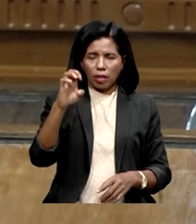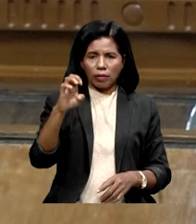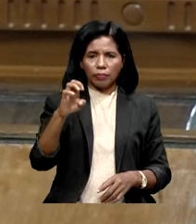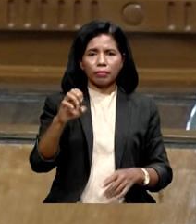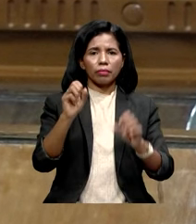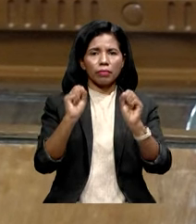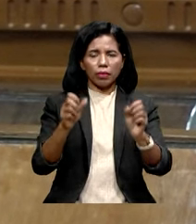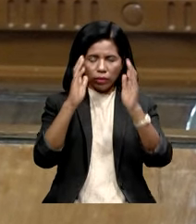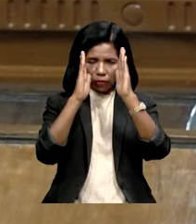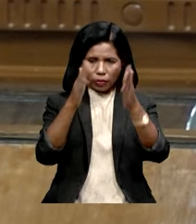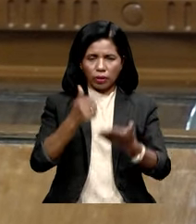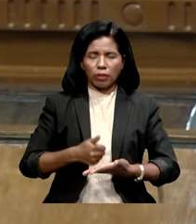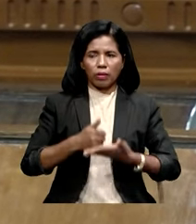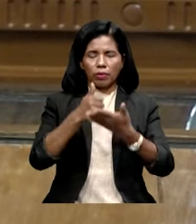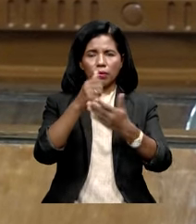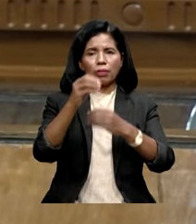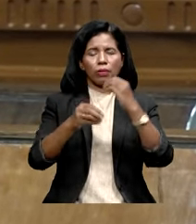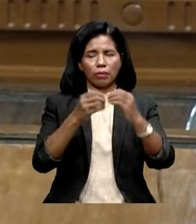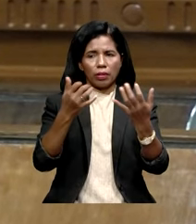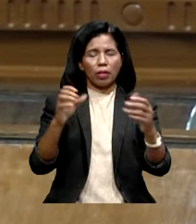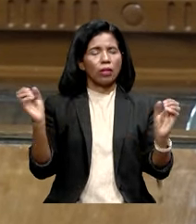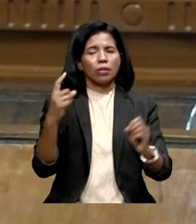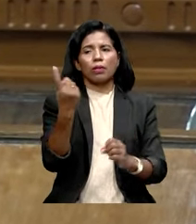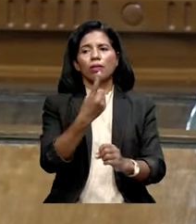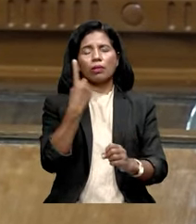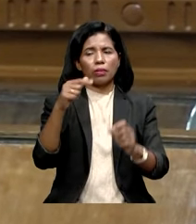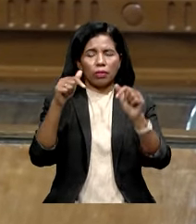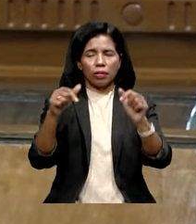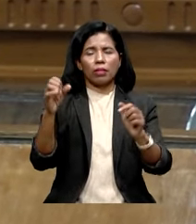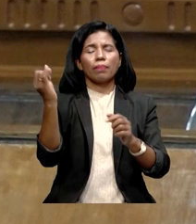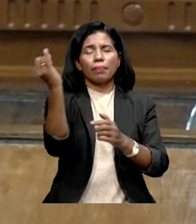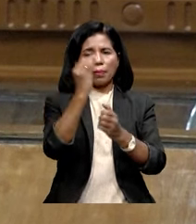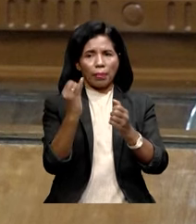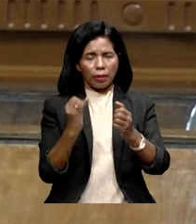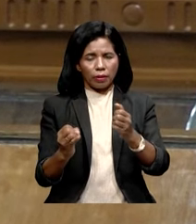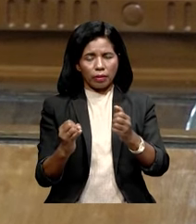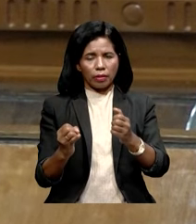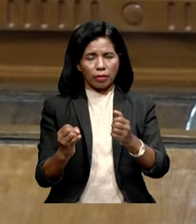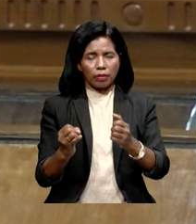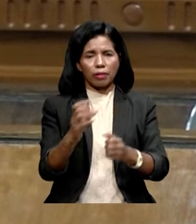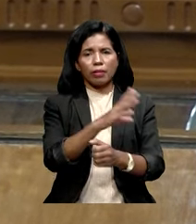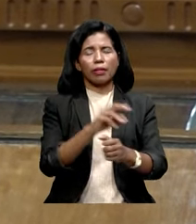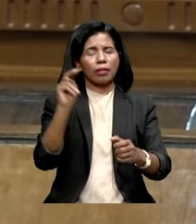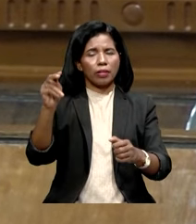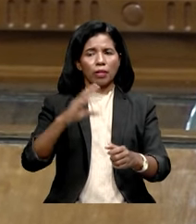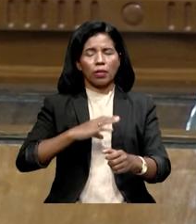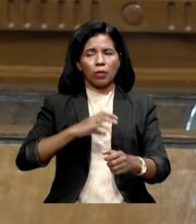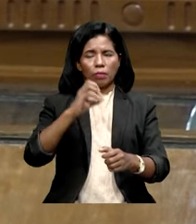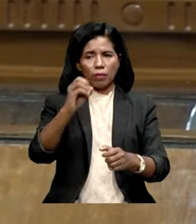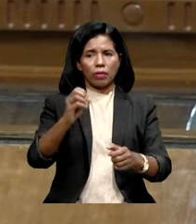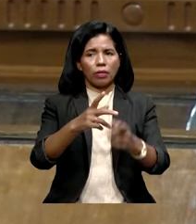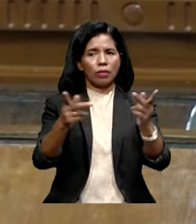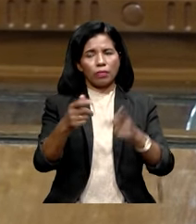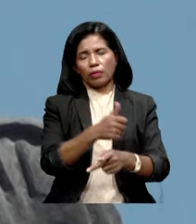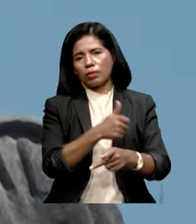atau tahu tensang ba kestang udane laos jadi ia strato sado juni kulalu batu ini ia Comoro mai be mos ia